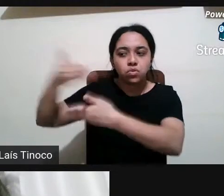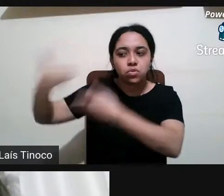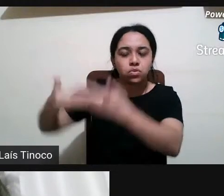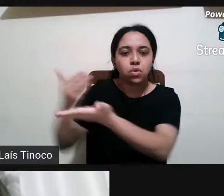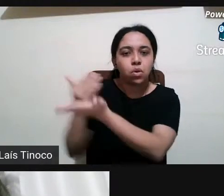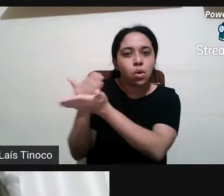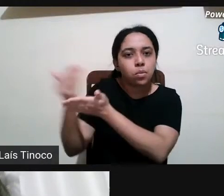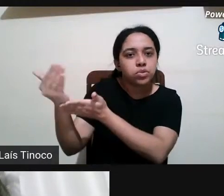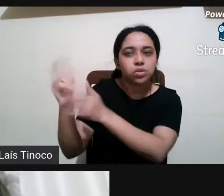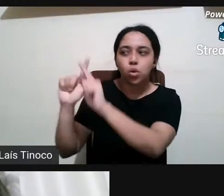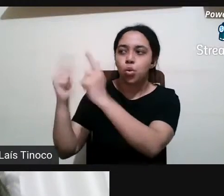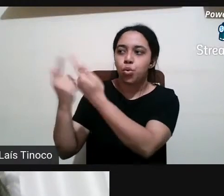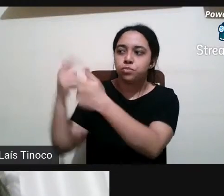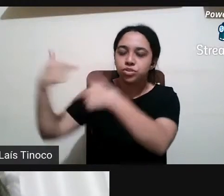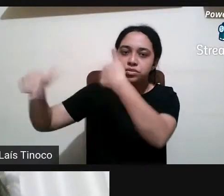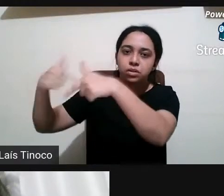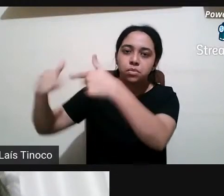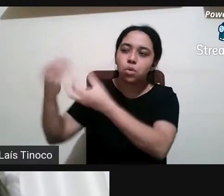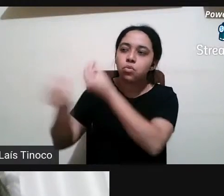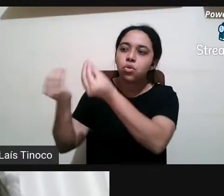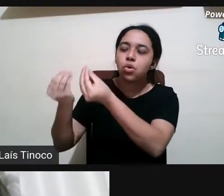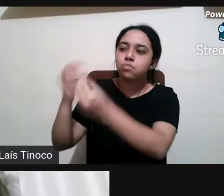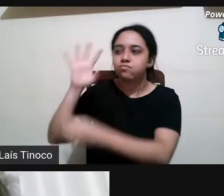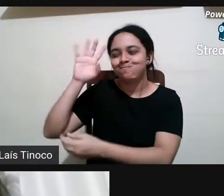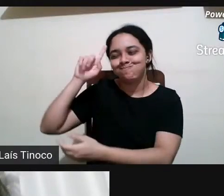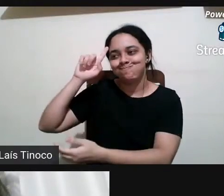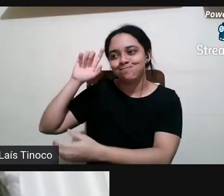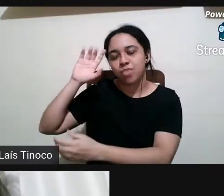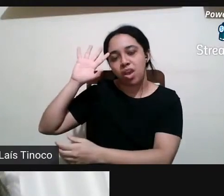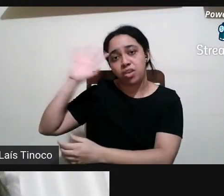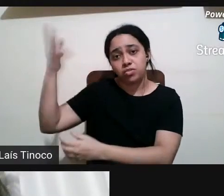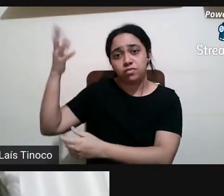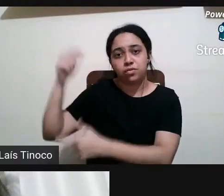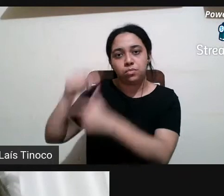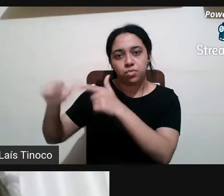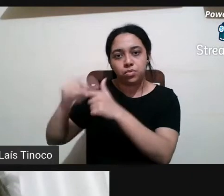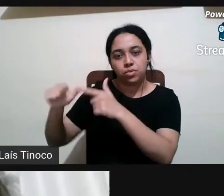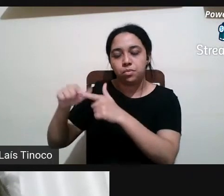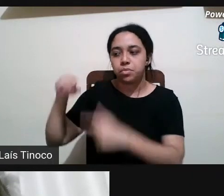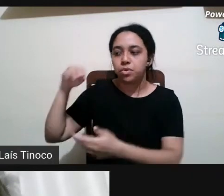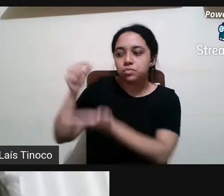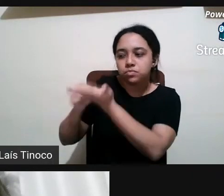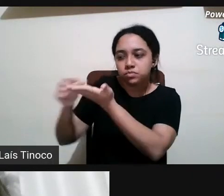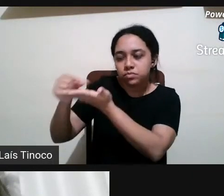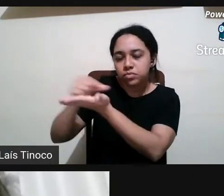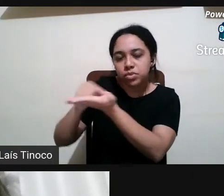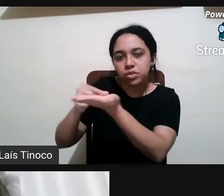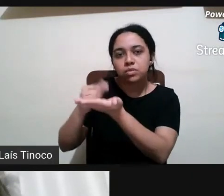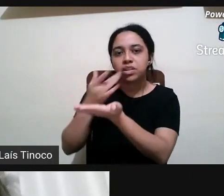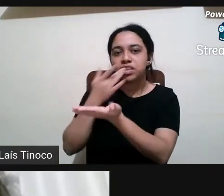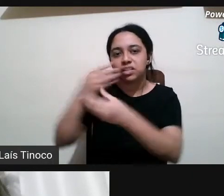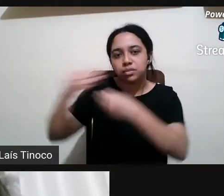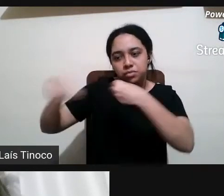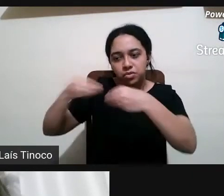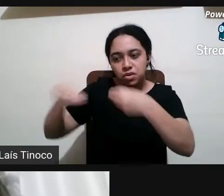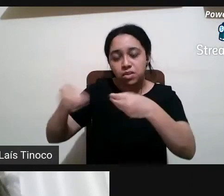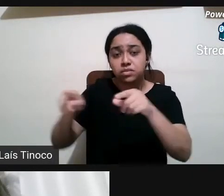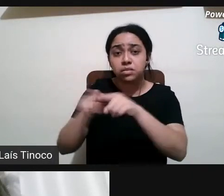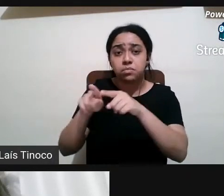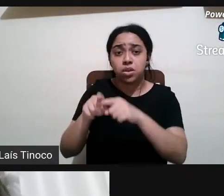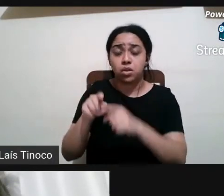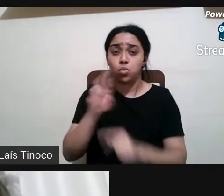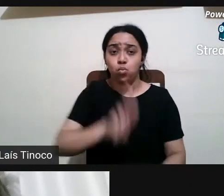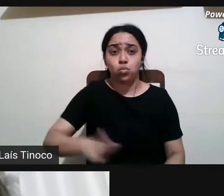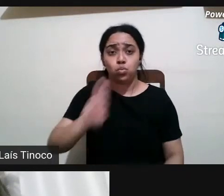como resolver o problema do microplástico, tanto para o consumo humano, quanto a questão da biota, né?